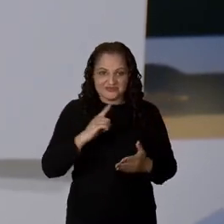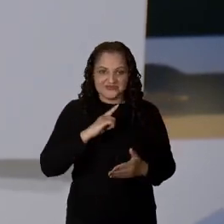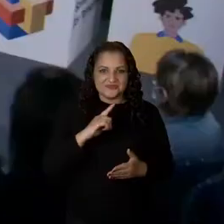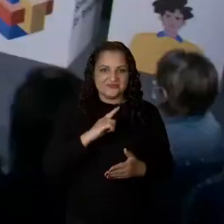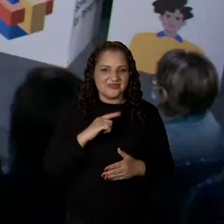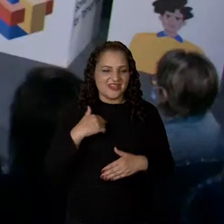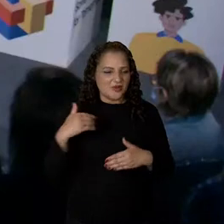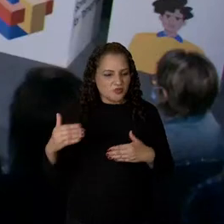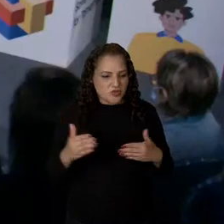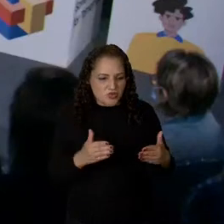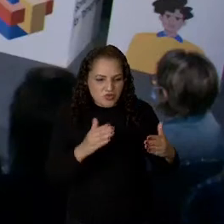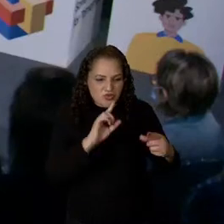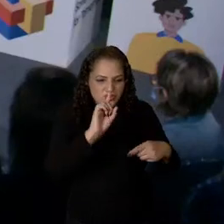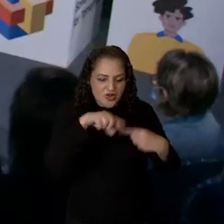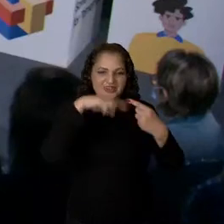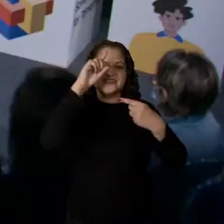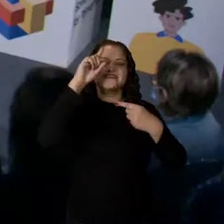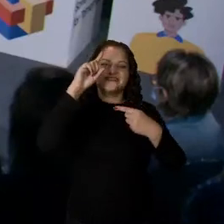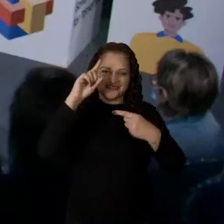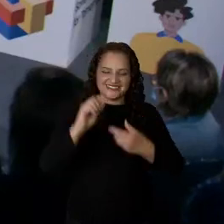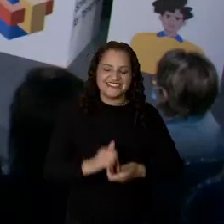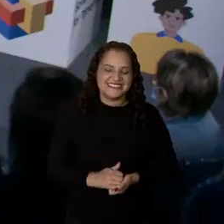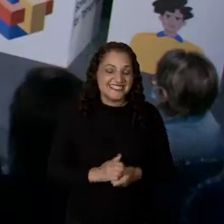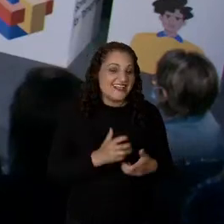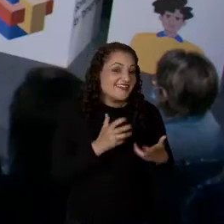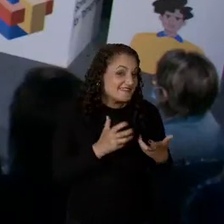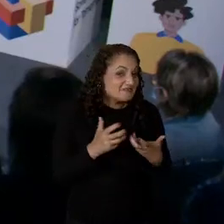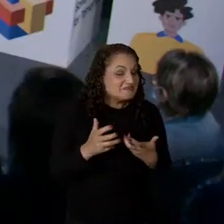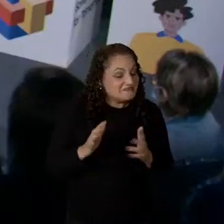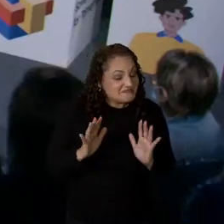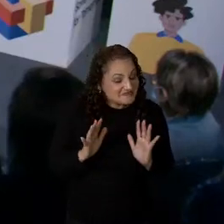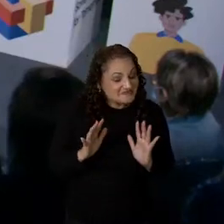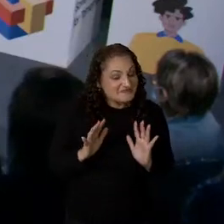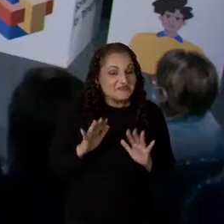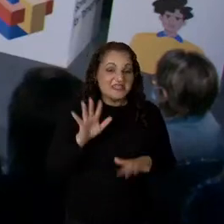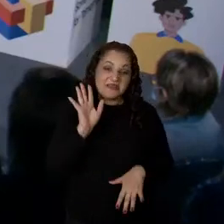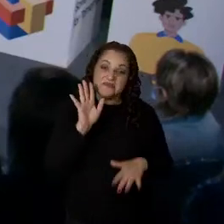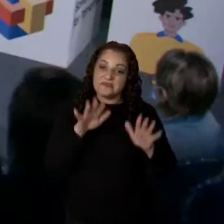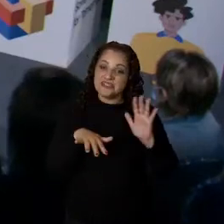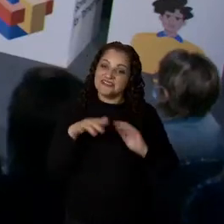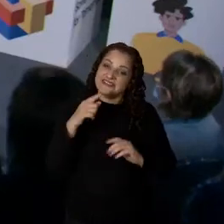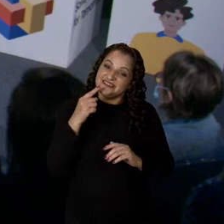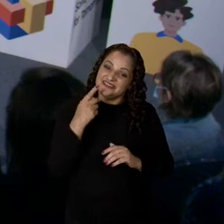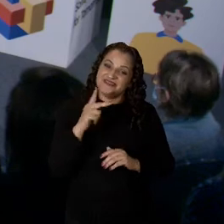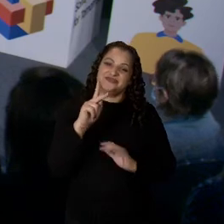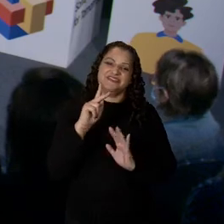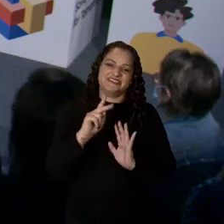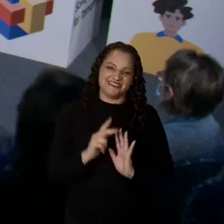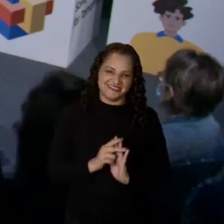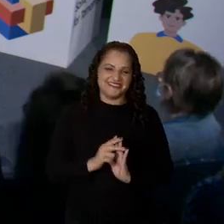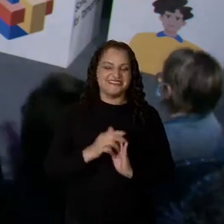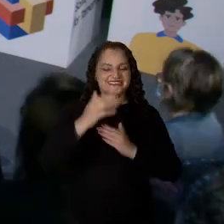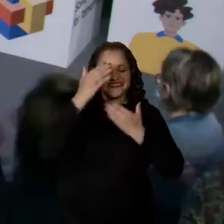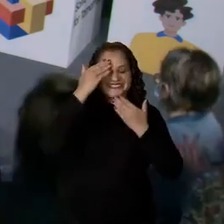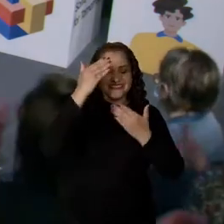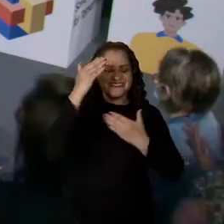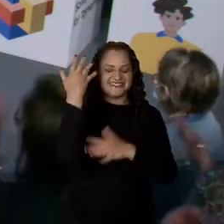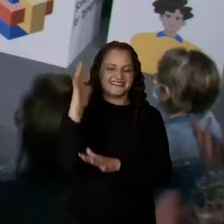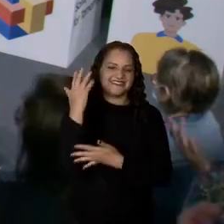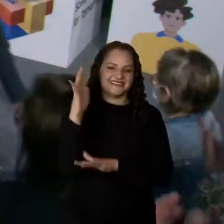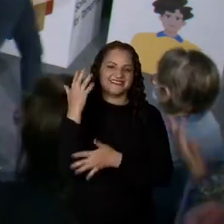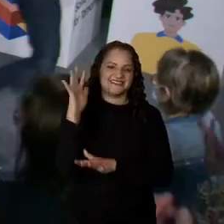essa trilha de sucesso, se vocês quiserem. Só depende de vocês. Muito obrigado.